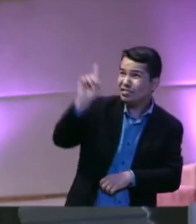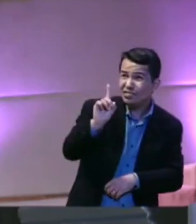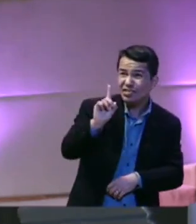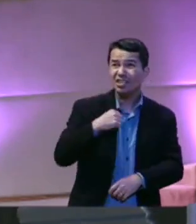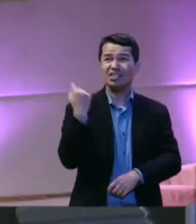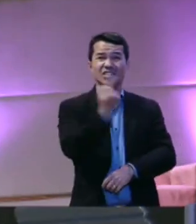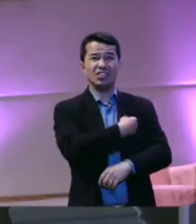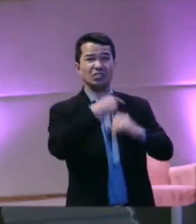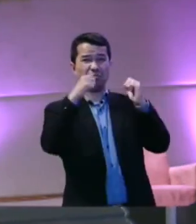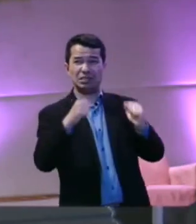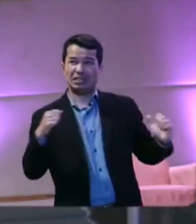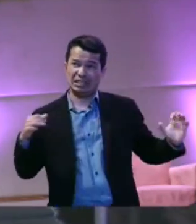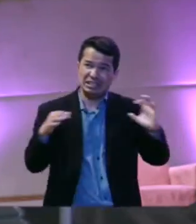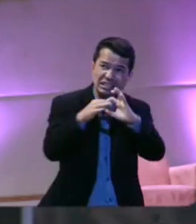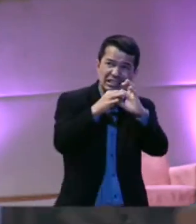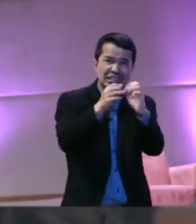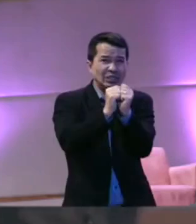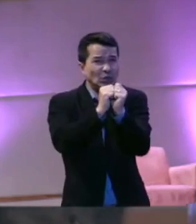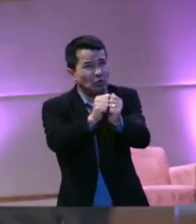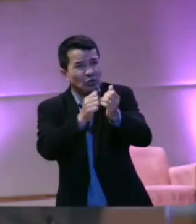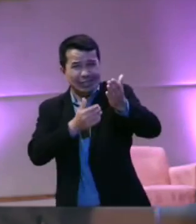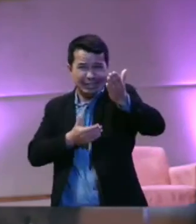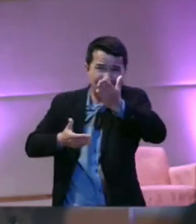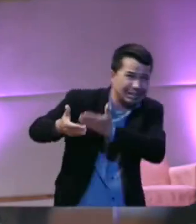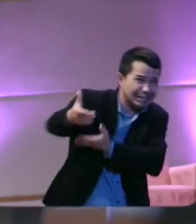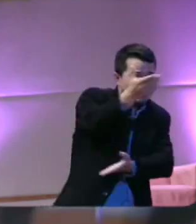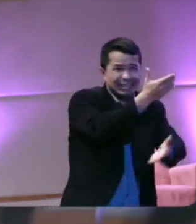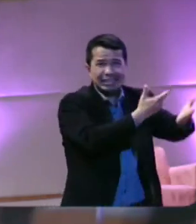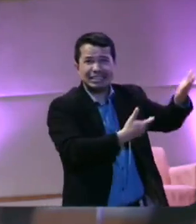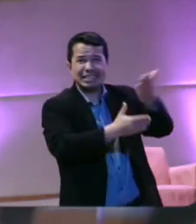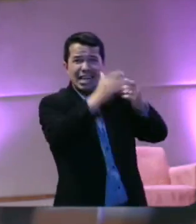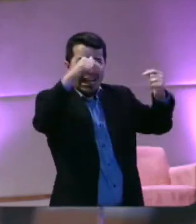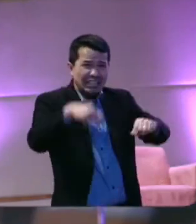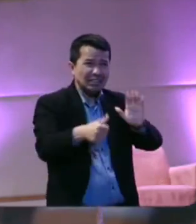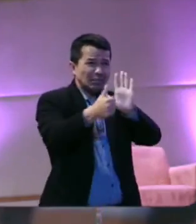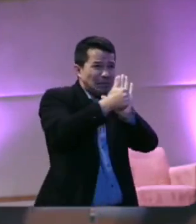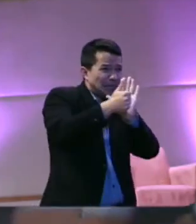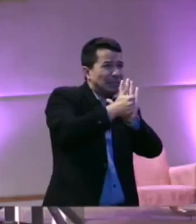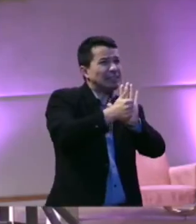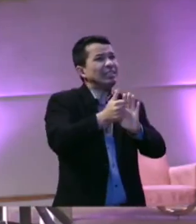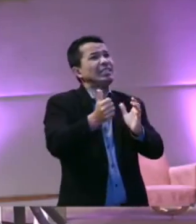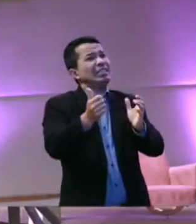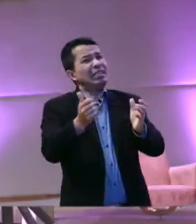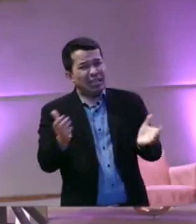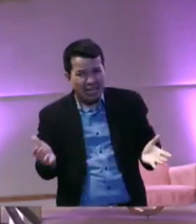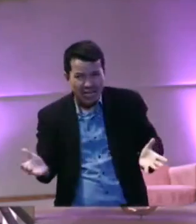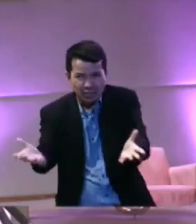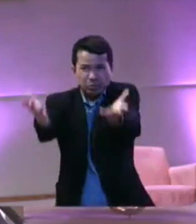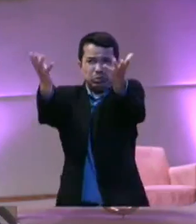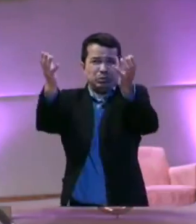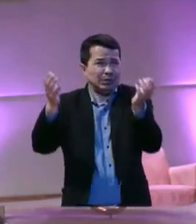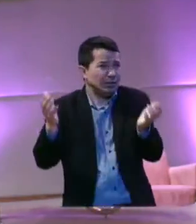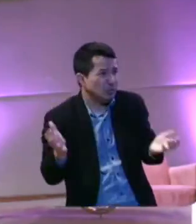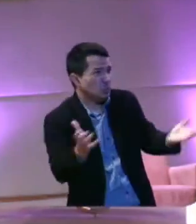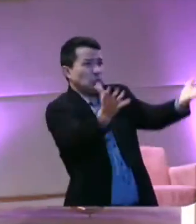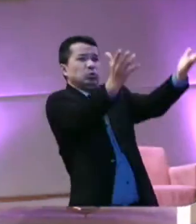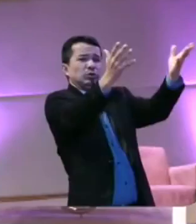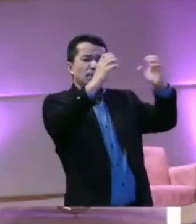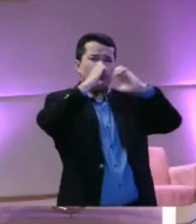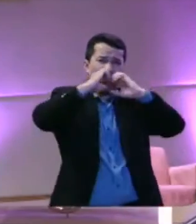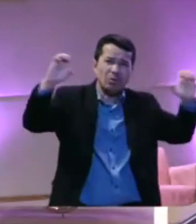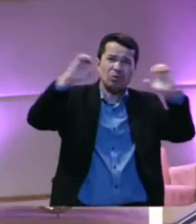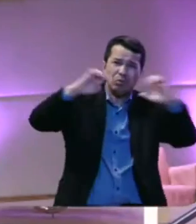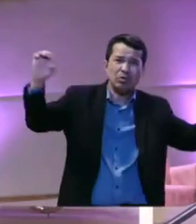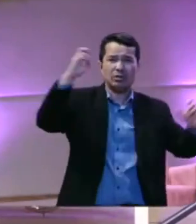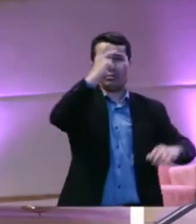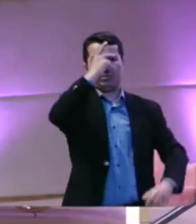engajarmos de uma vez por toda como uma igreja plena, uma igreja total. Nós temos, acredito